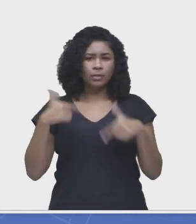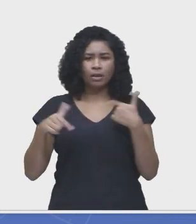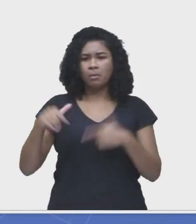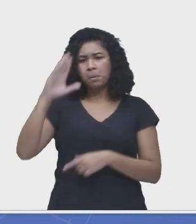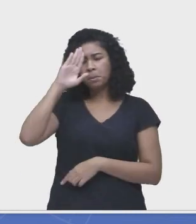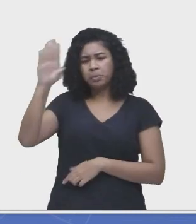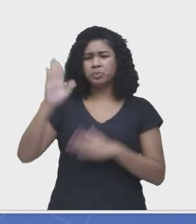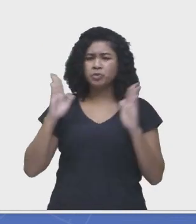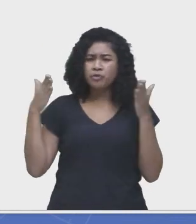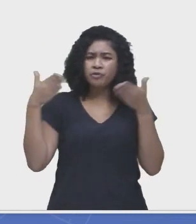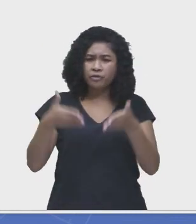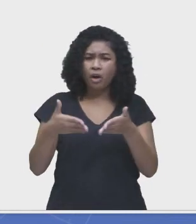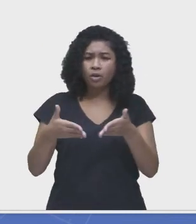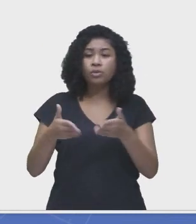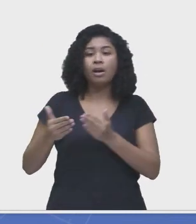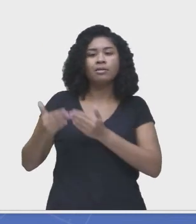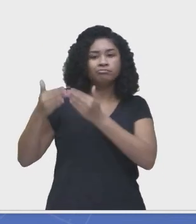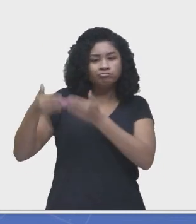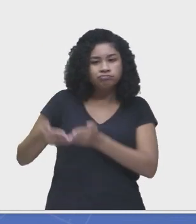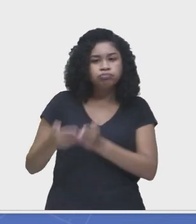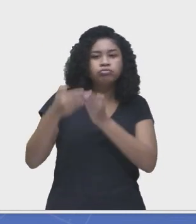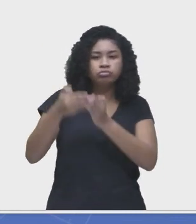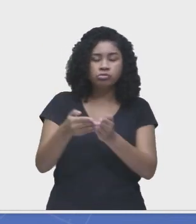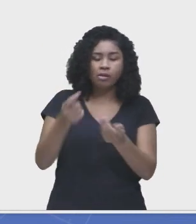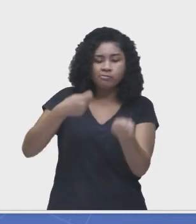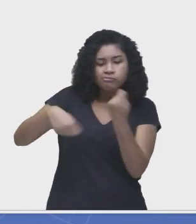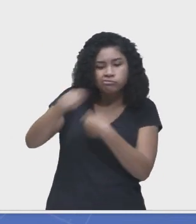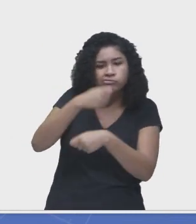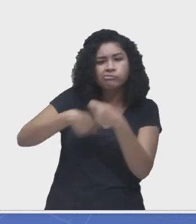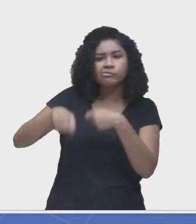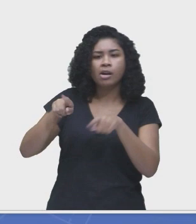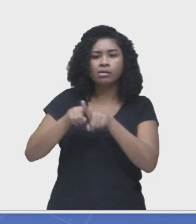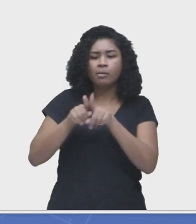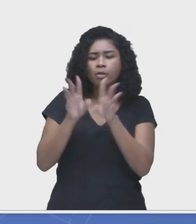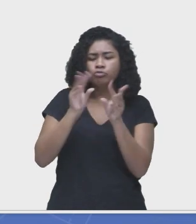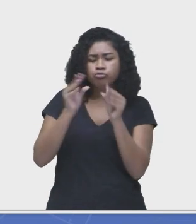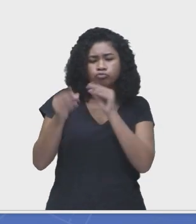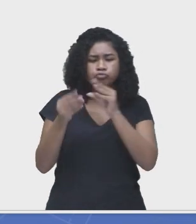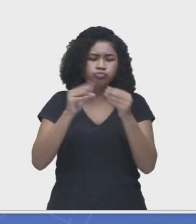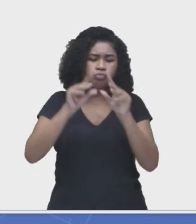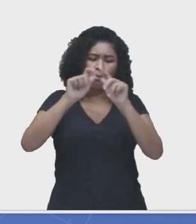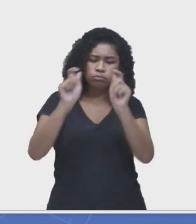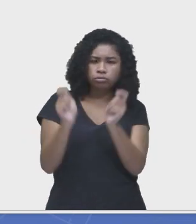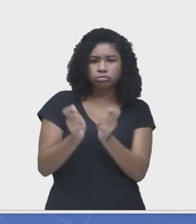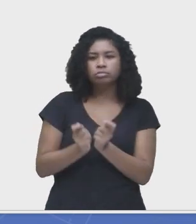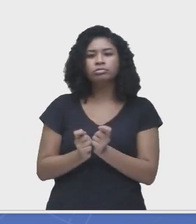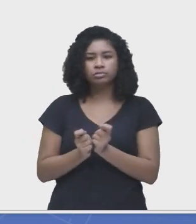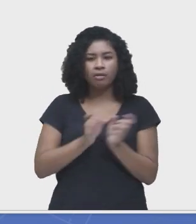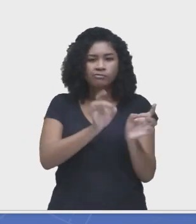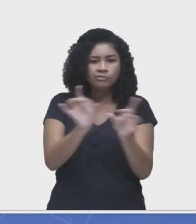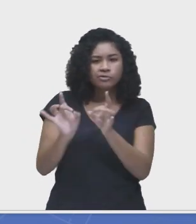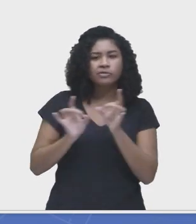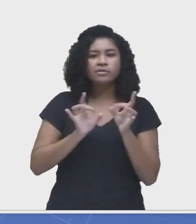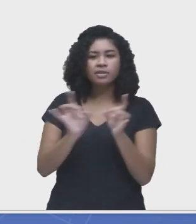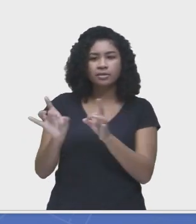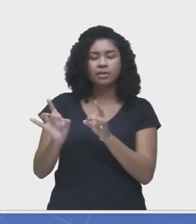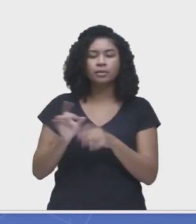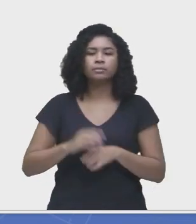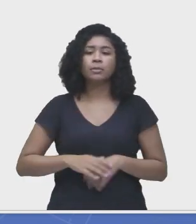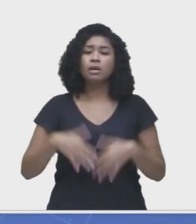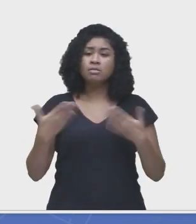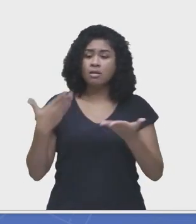à navegação, ao comércio e ao artesanato. Então, o que a gente pode ver? Que eles vão iniciar esse processo